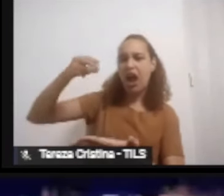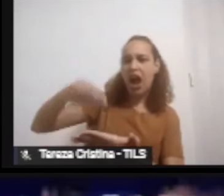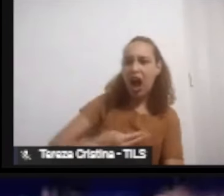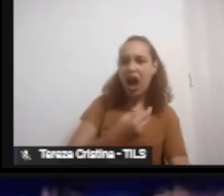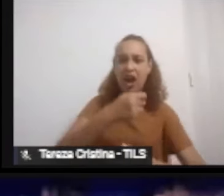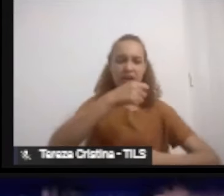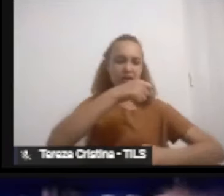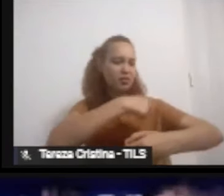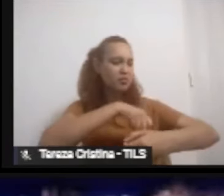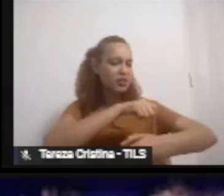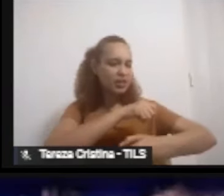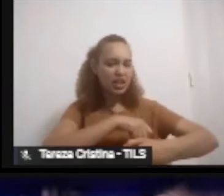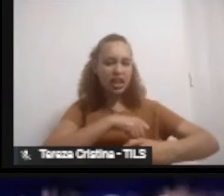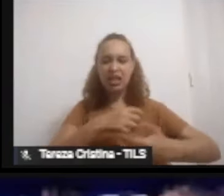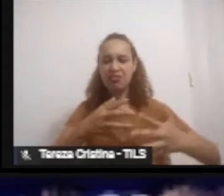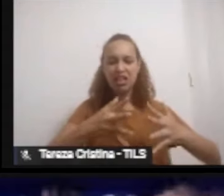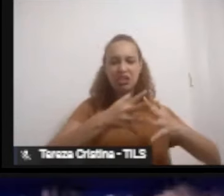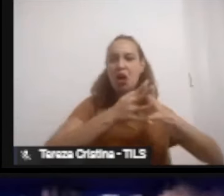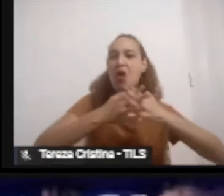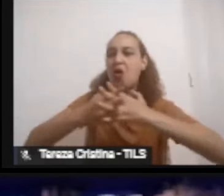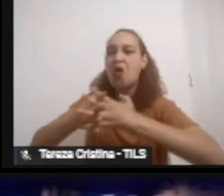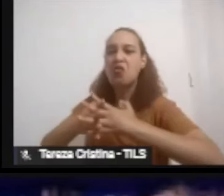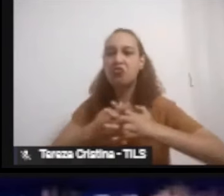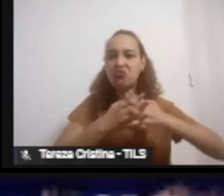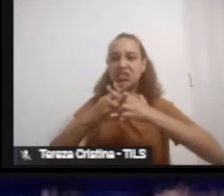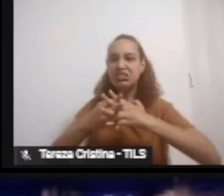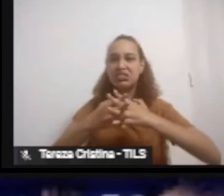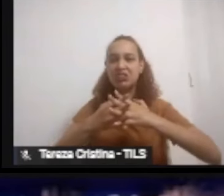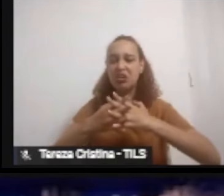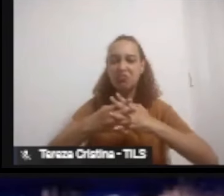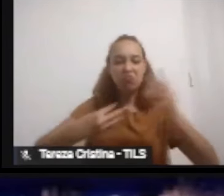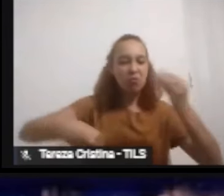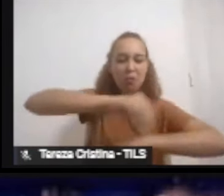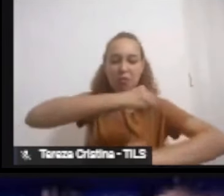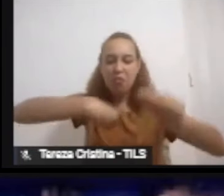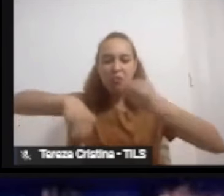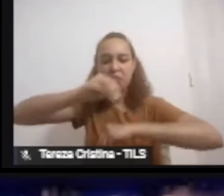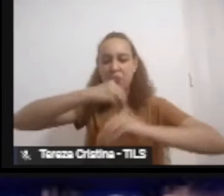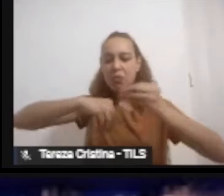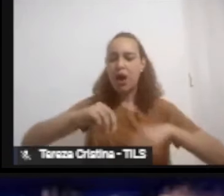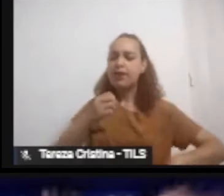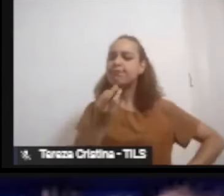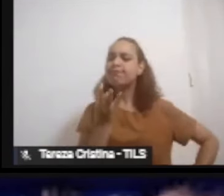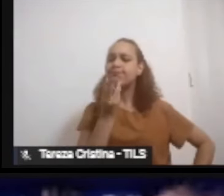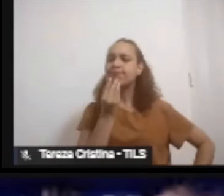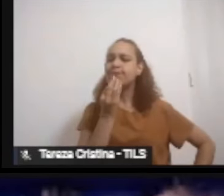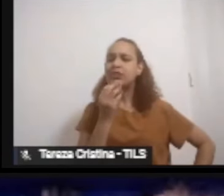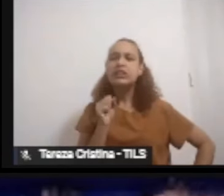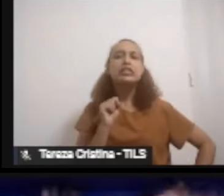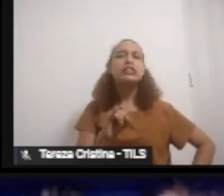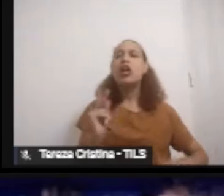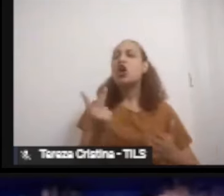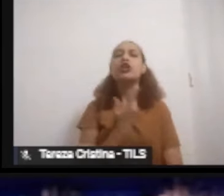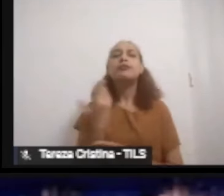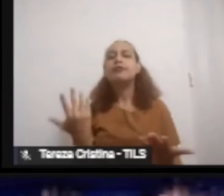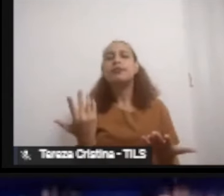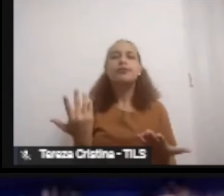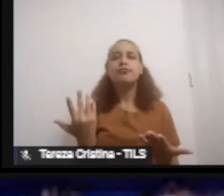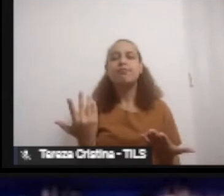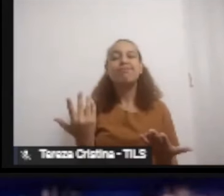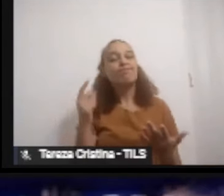seus lugares e começasse a rolar uma bagunça? Que talvez fosse uma forma da gente mostrar que muitos objetos, né,